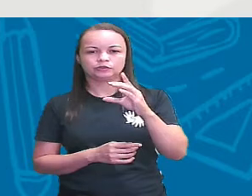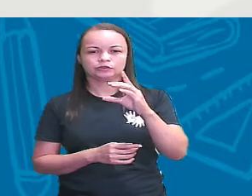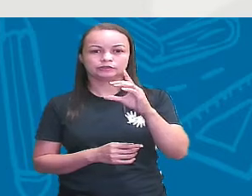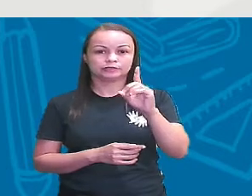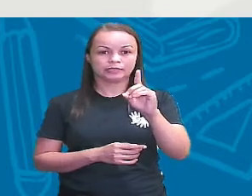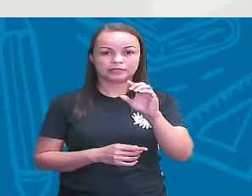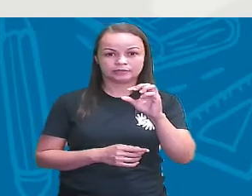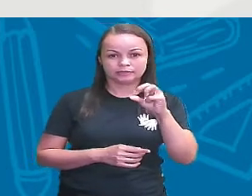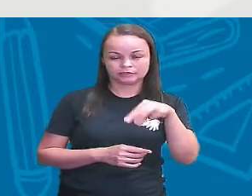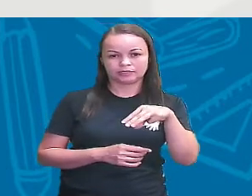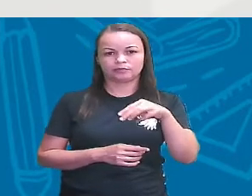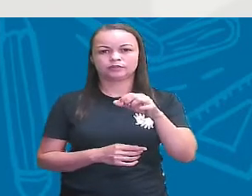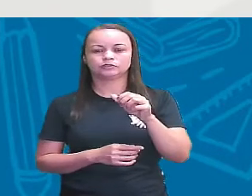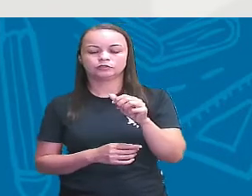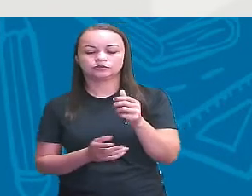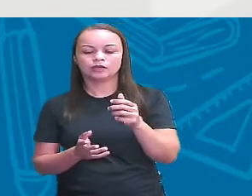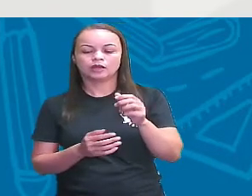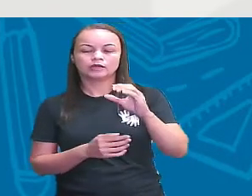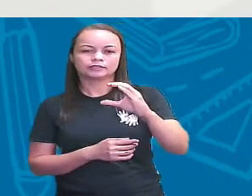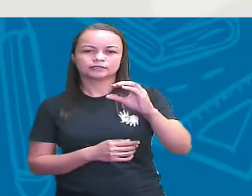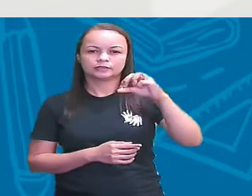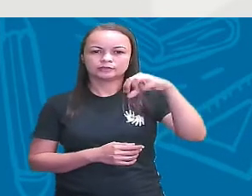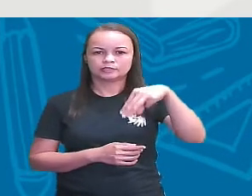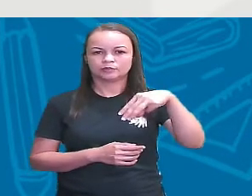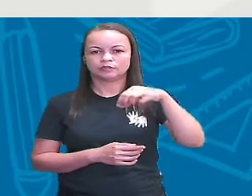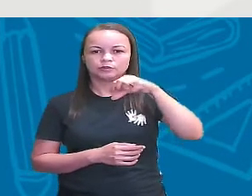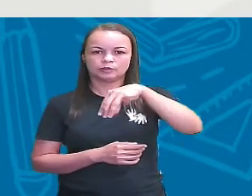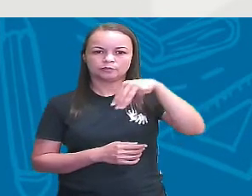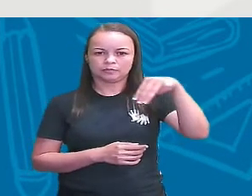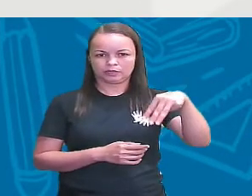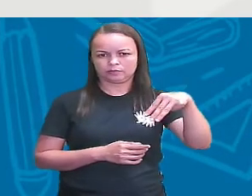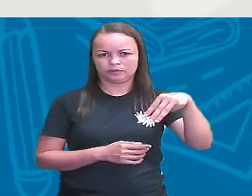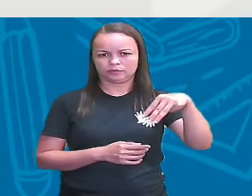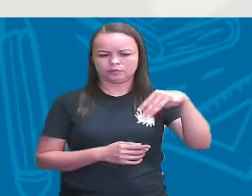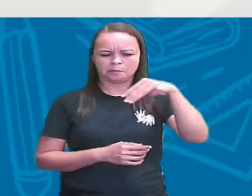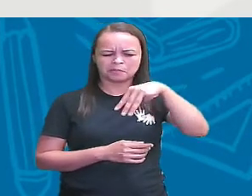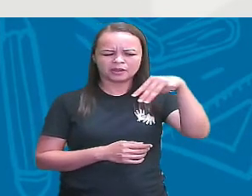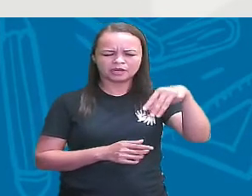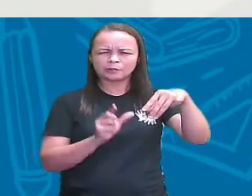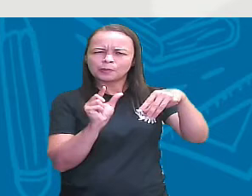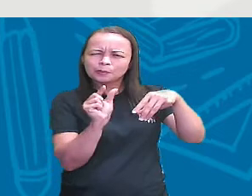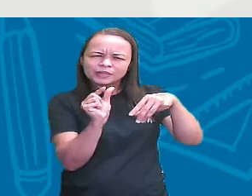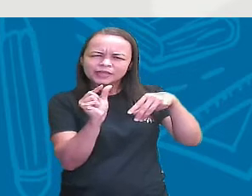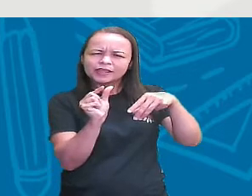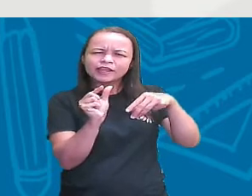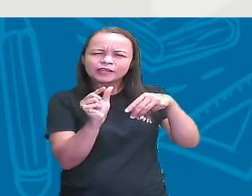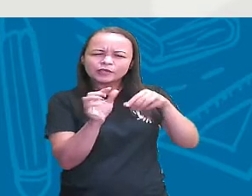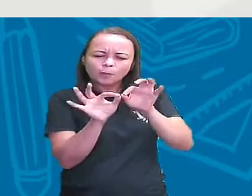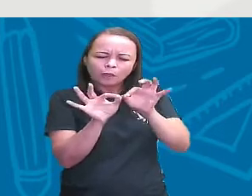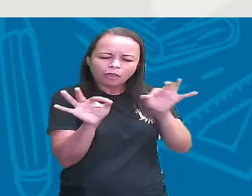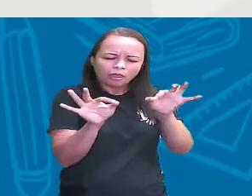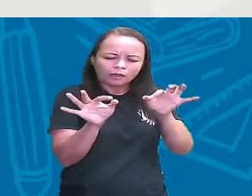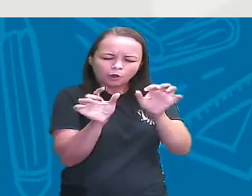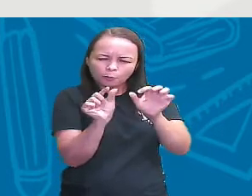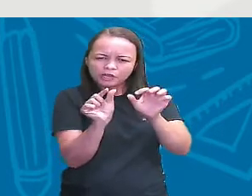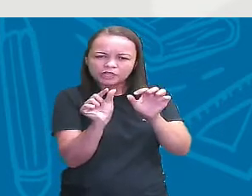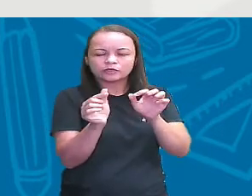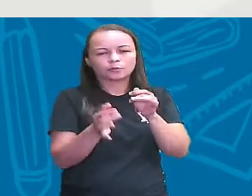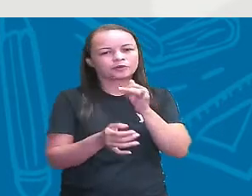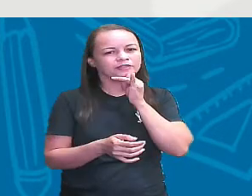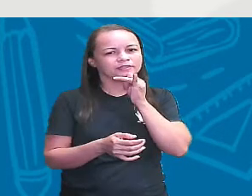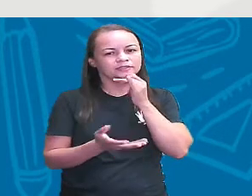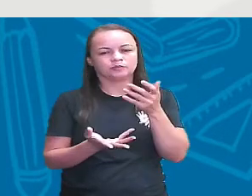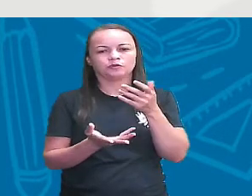centímetro e milímetro. O milímetro já serve para medir coisas bem pequenas, como, por exemplo,